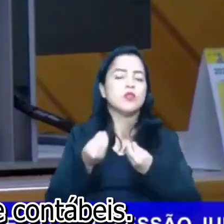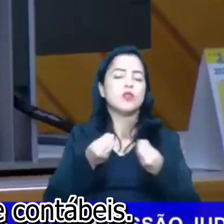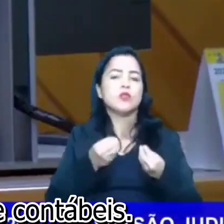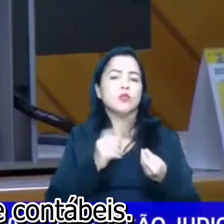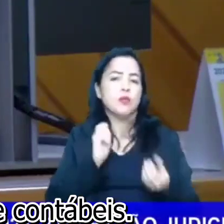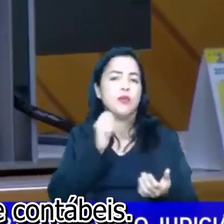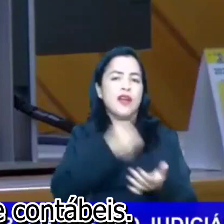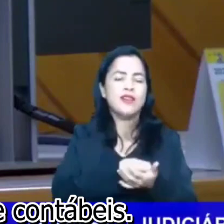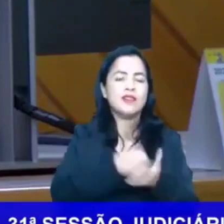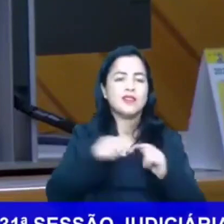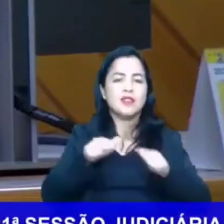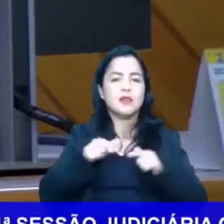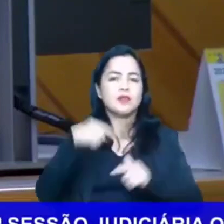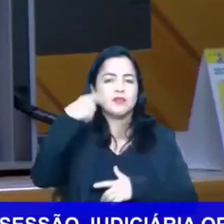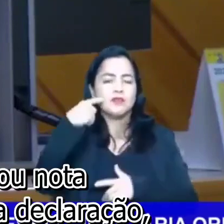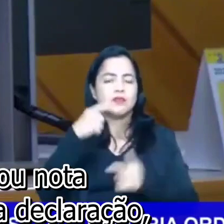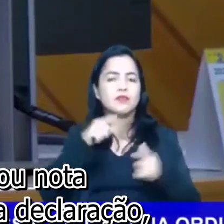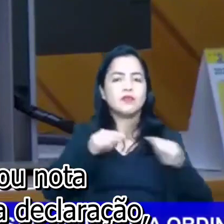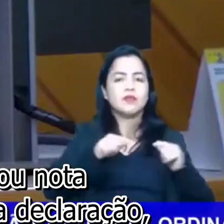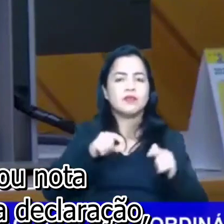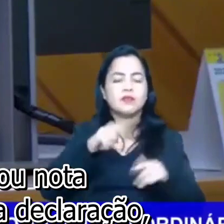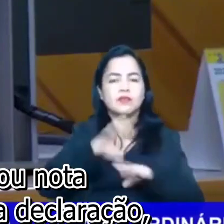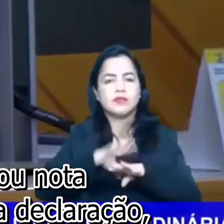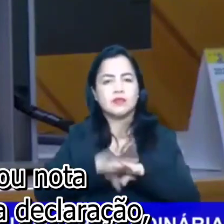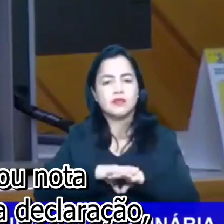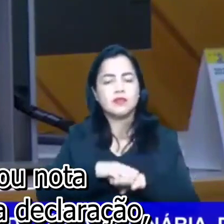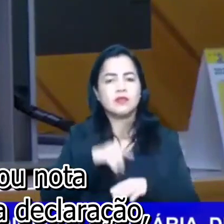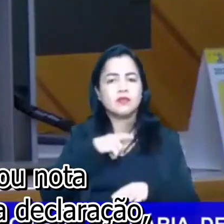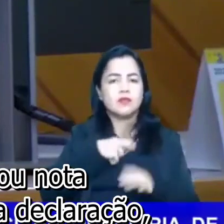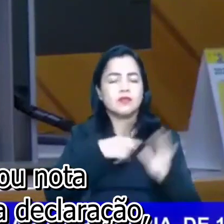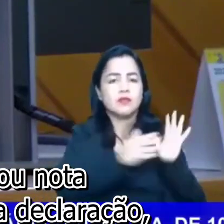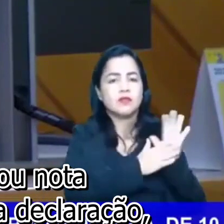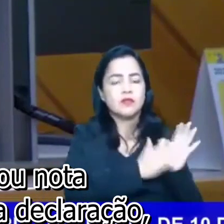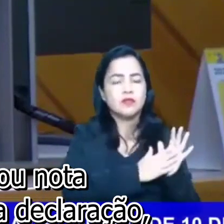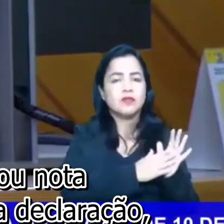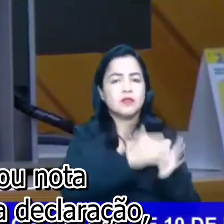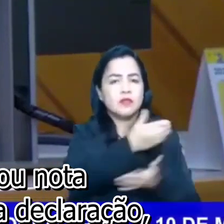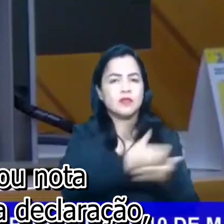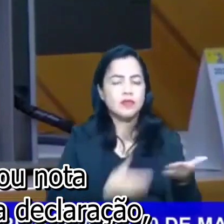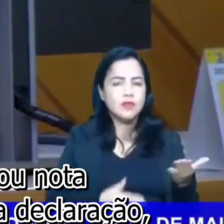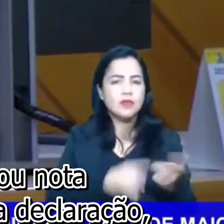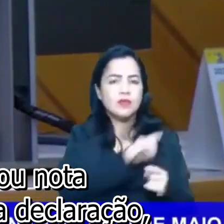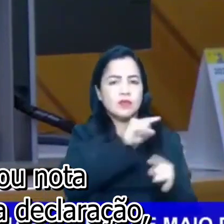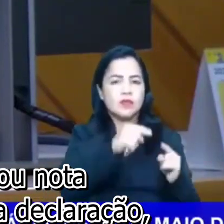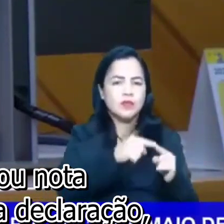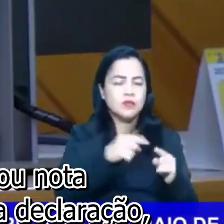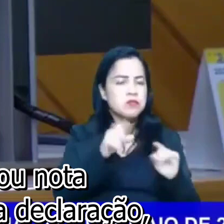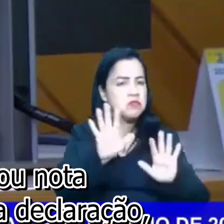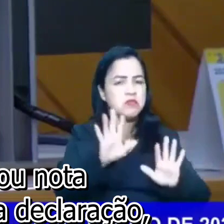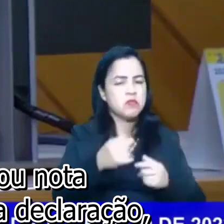e contábeis. Devidamente intimado, o prestador apresentou nota explicativa apenas indicando que não é